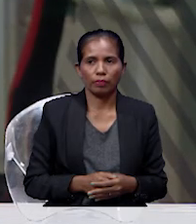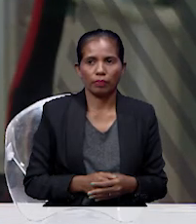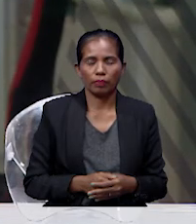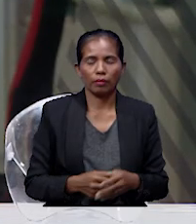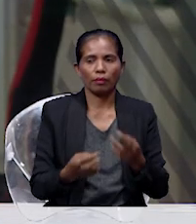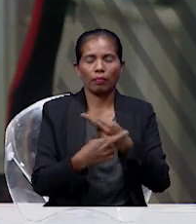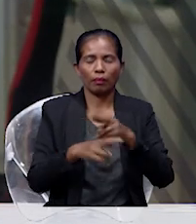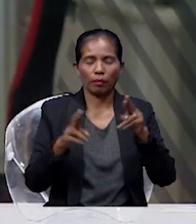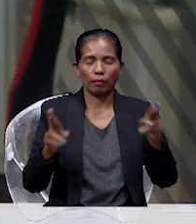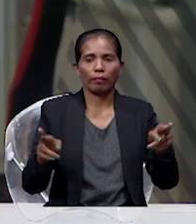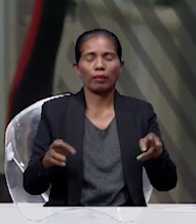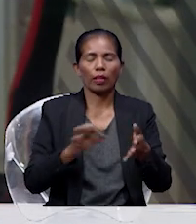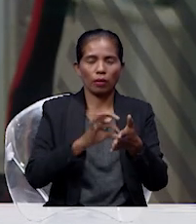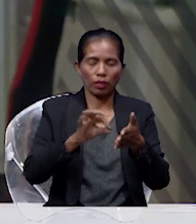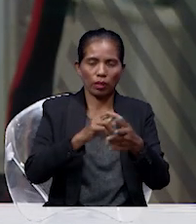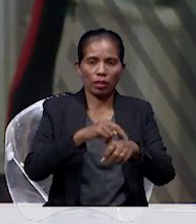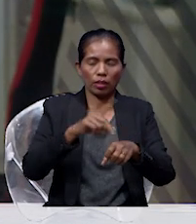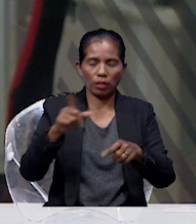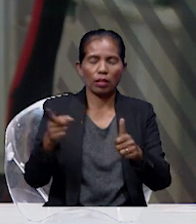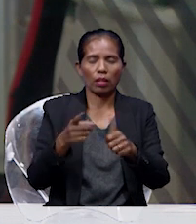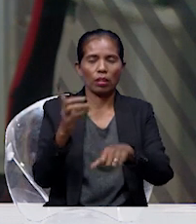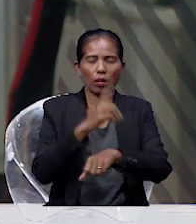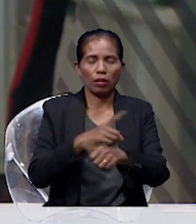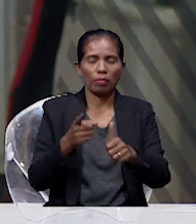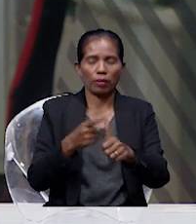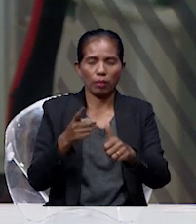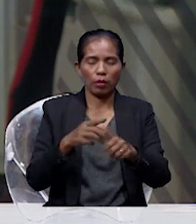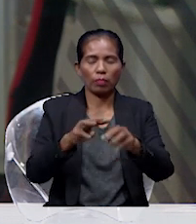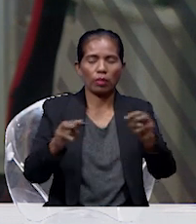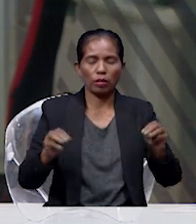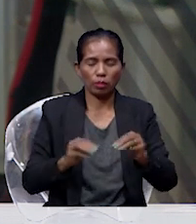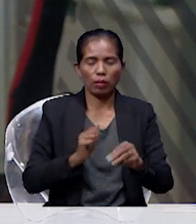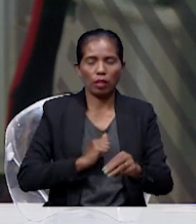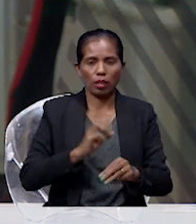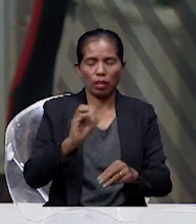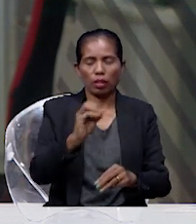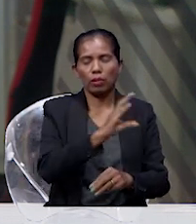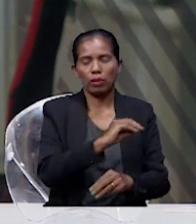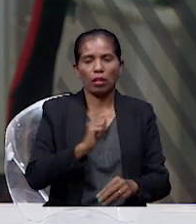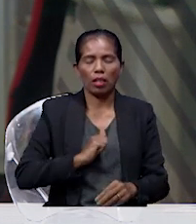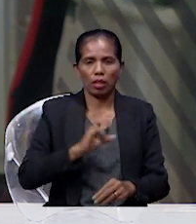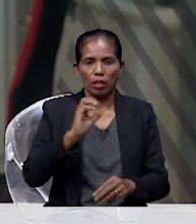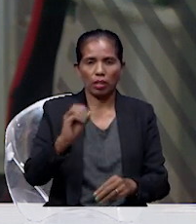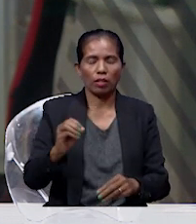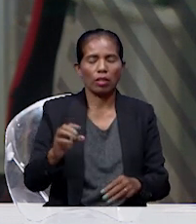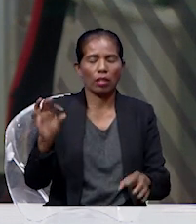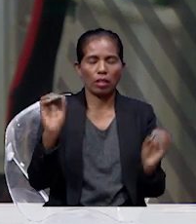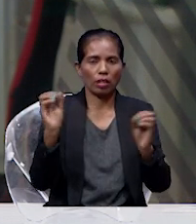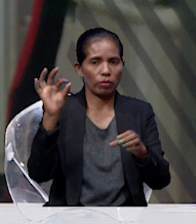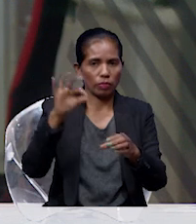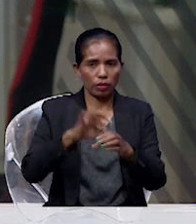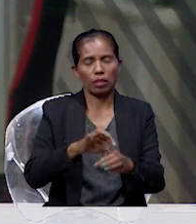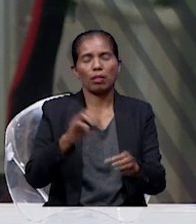Resultado do apuramento nacional baloron dahulu município Aileu Roainaru, voto nulo hamutuk rihung ida